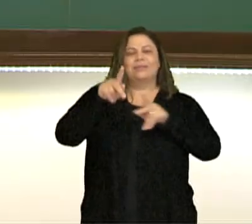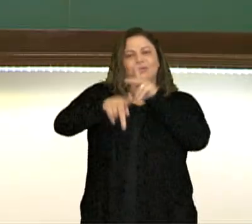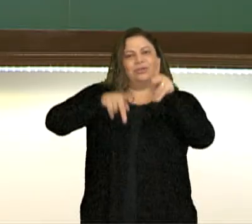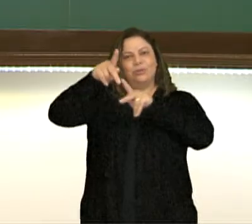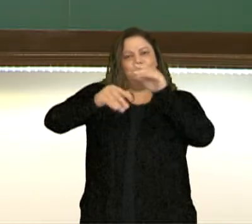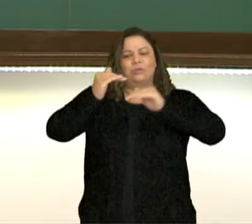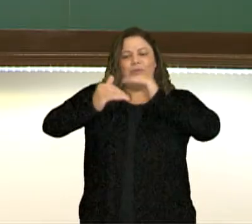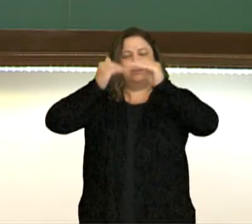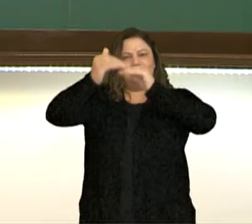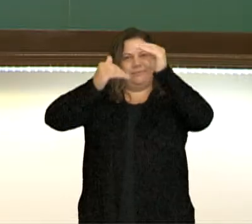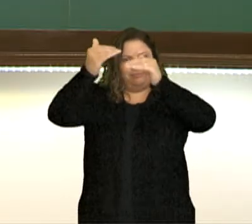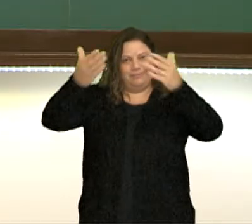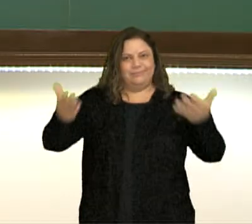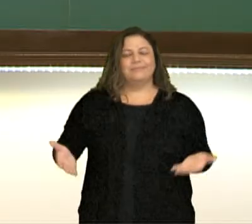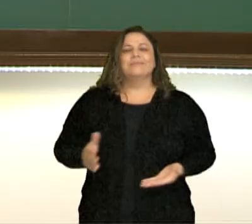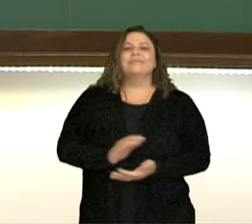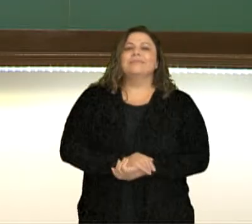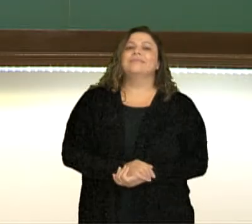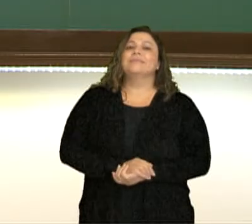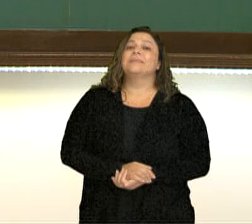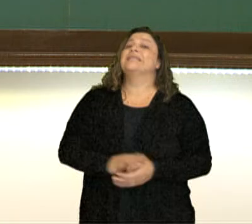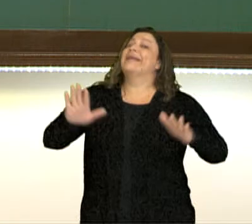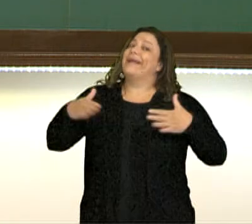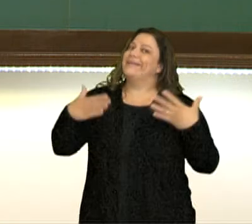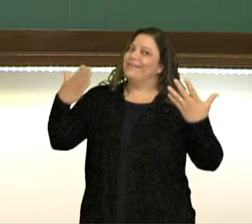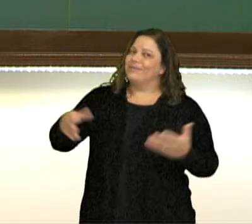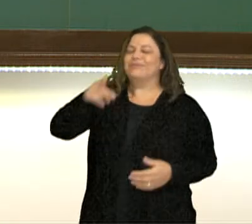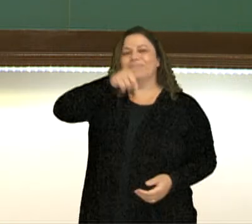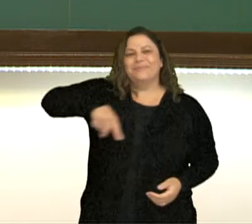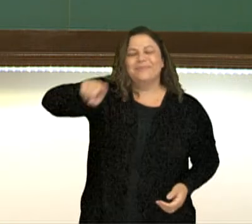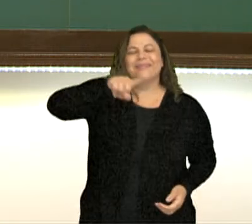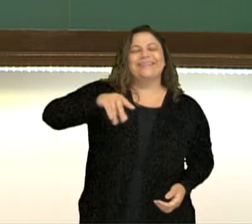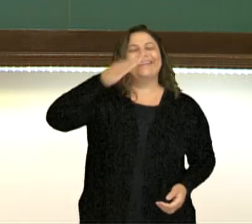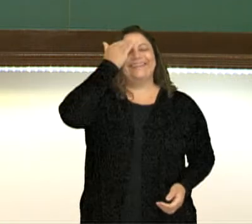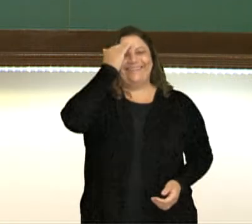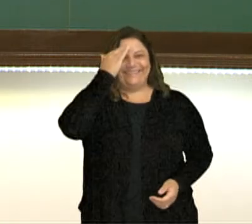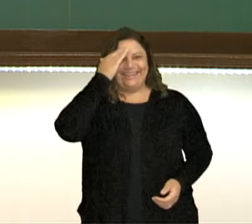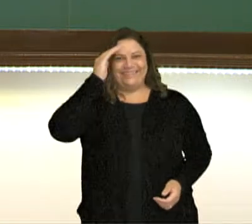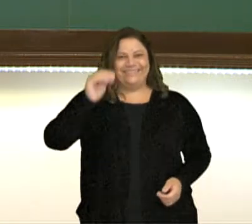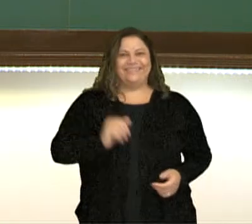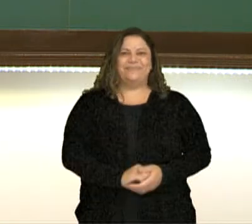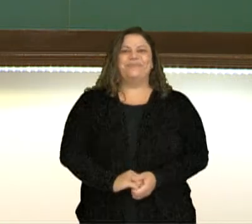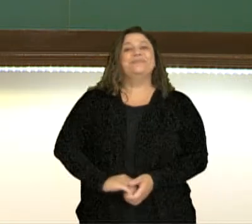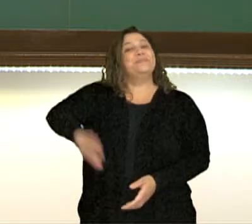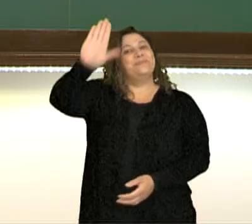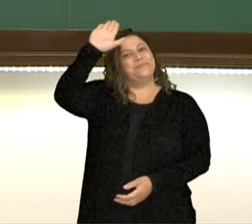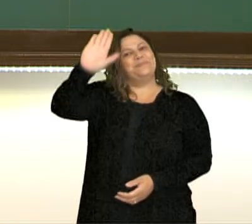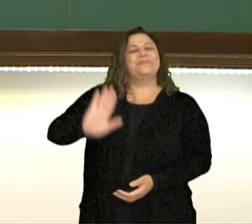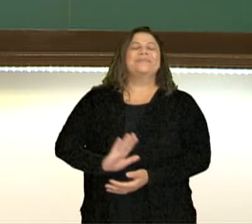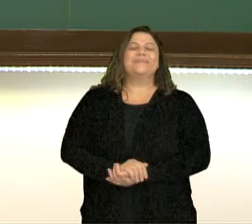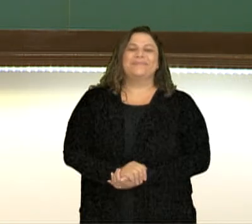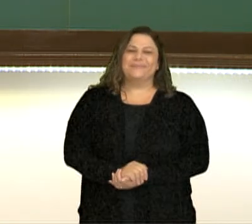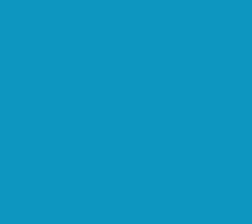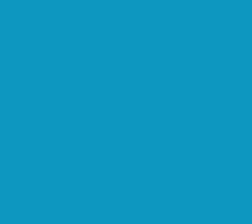e crescimento populacional. Então, espero que vocês tenham entendido e até mais!